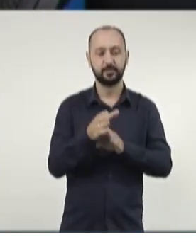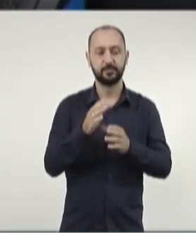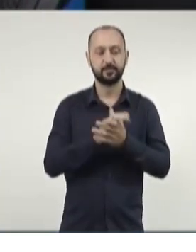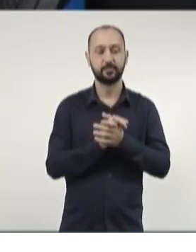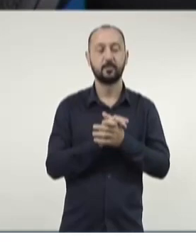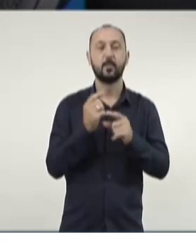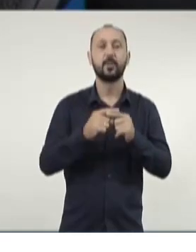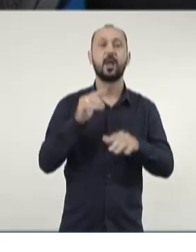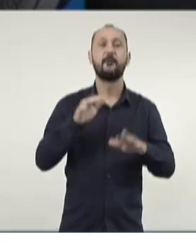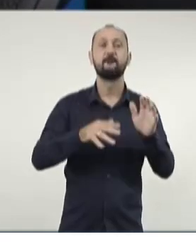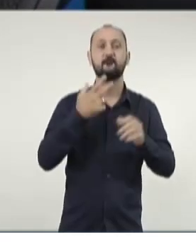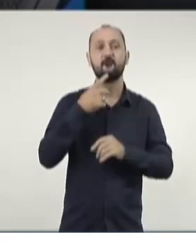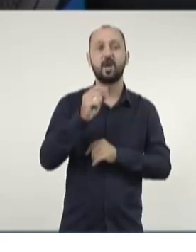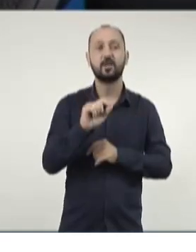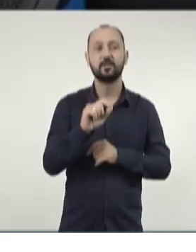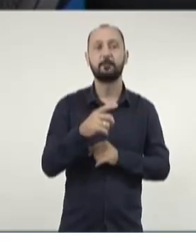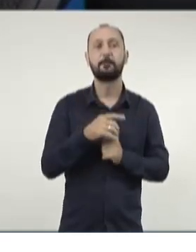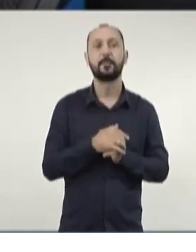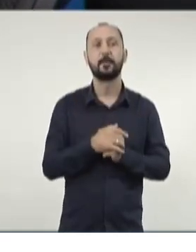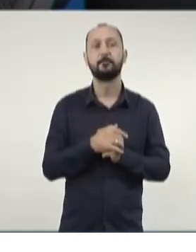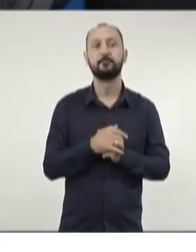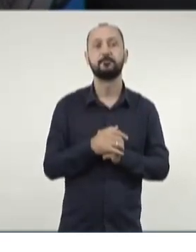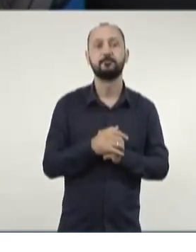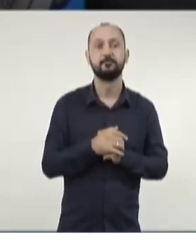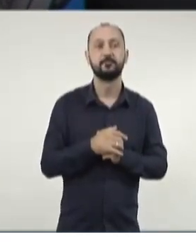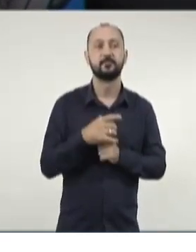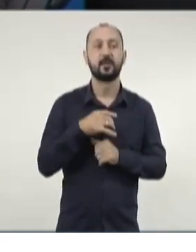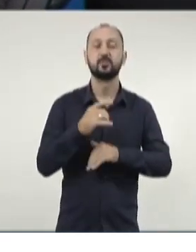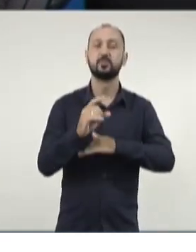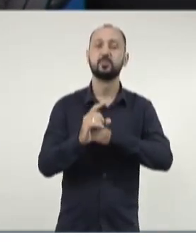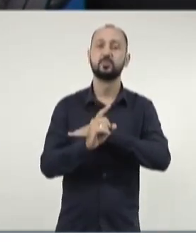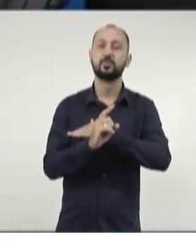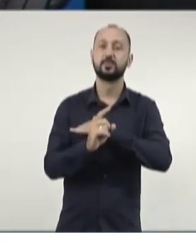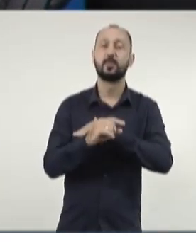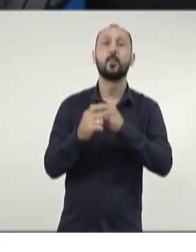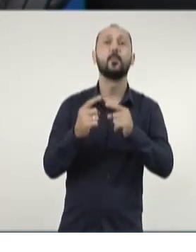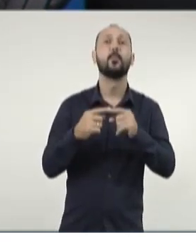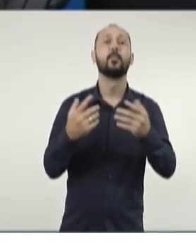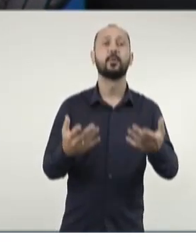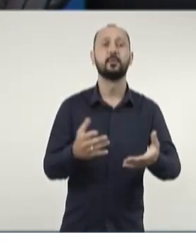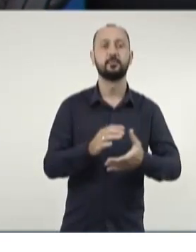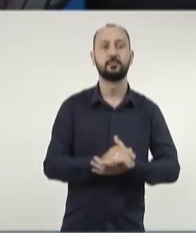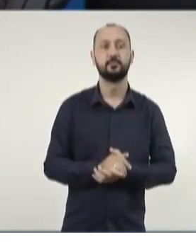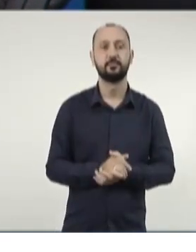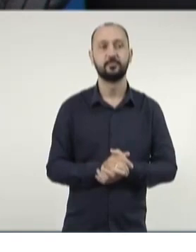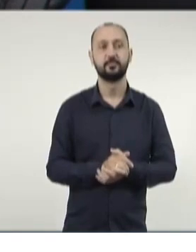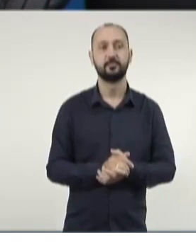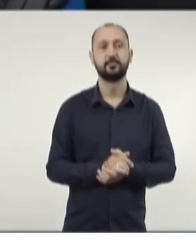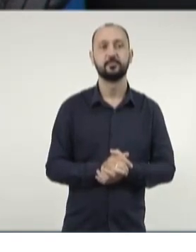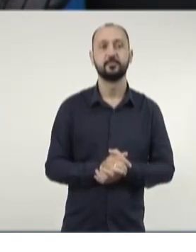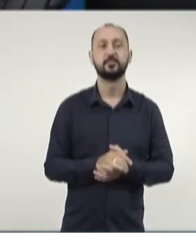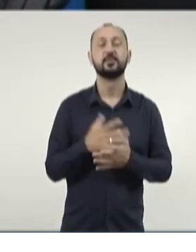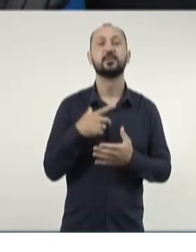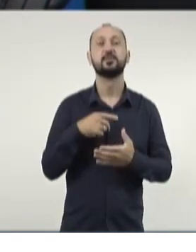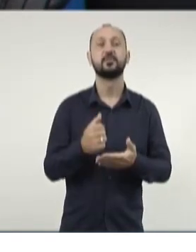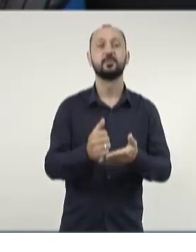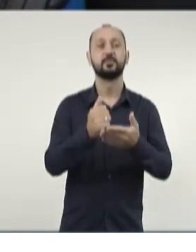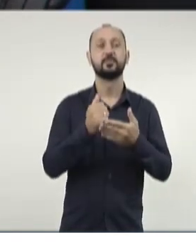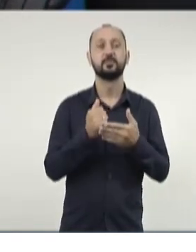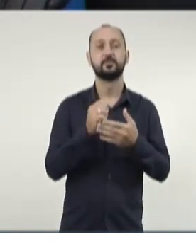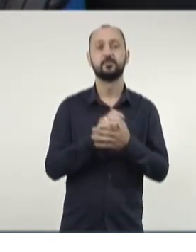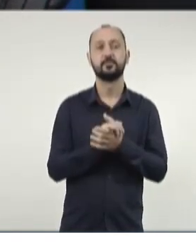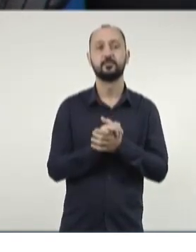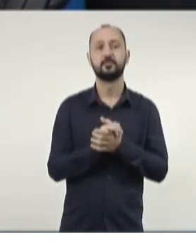Porque muitas vezes é só dito, olha, você vai ter que fazer tal tratamento, mas por quê? Né? Quais os benefícios que ele